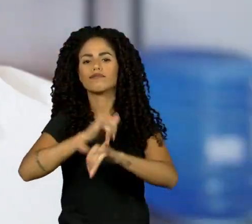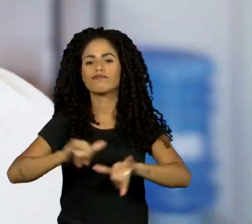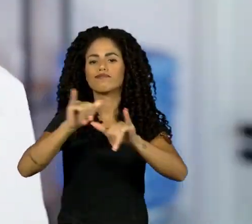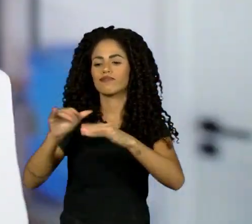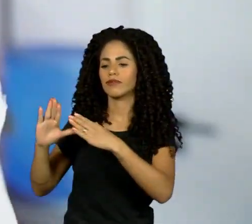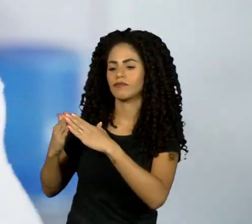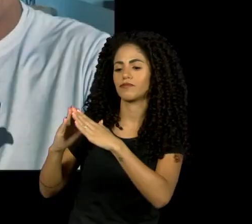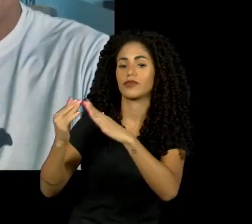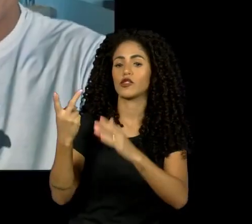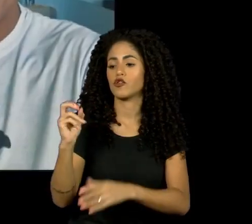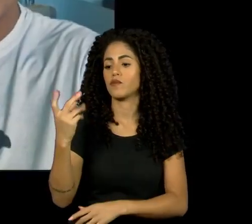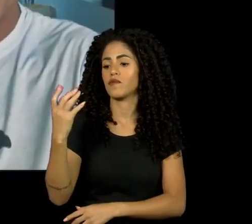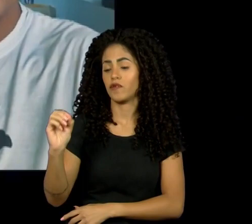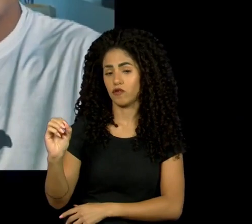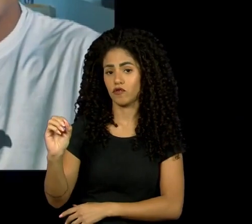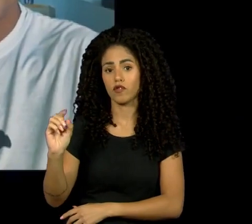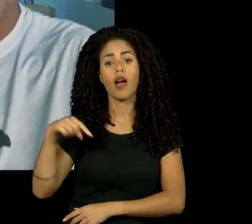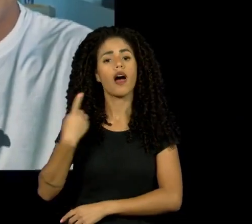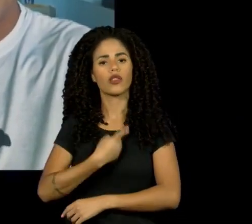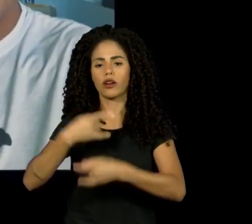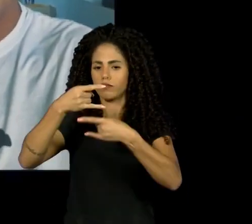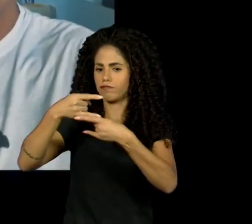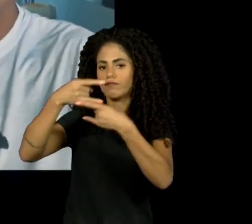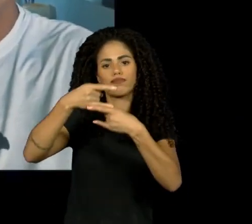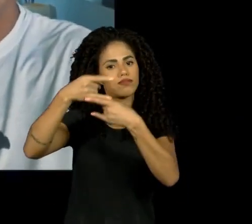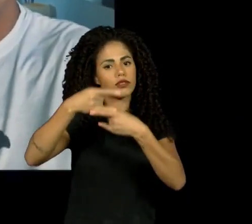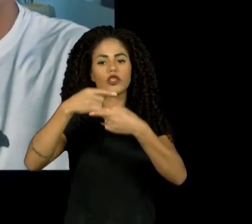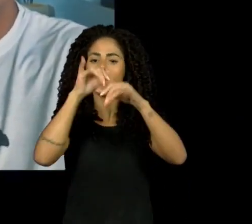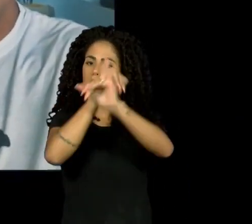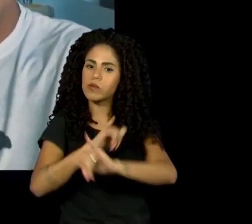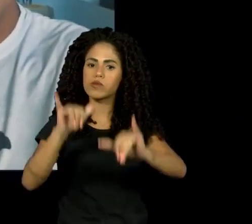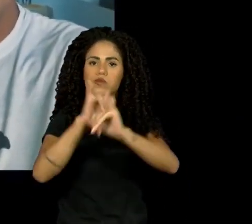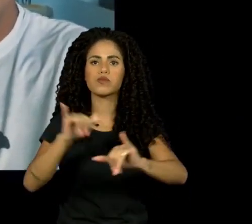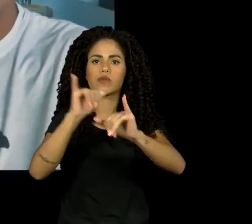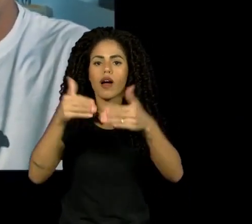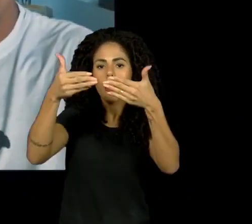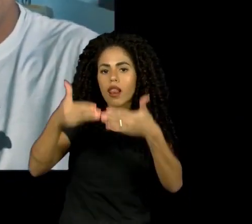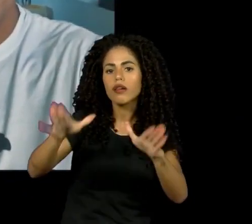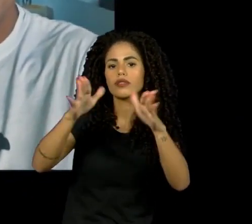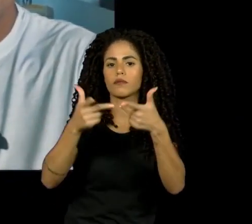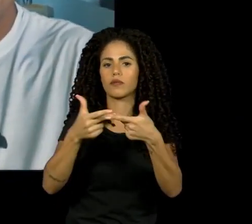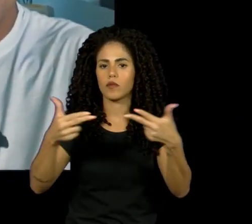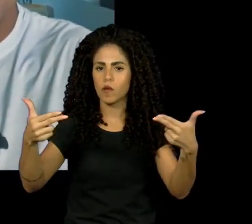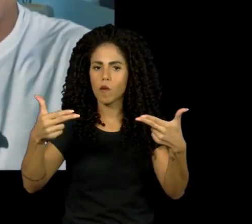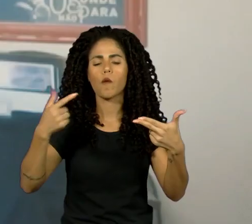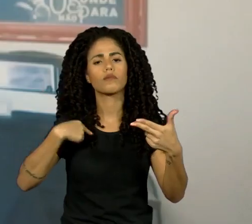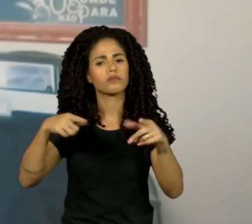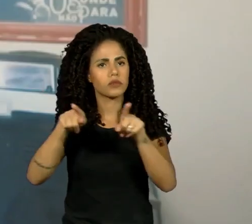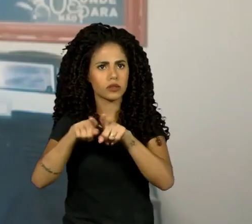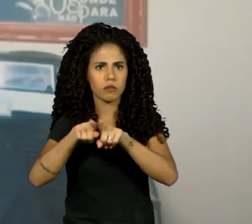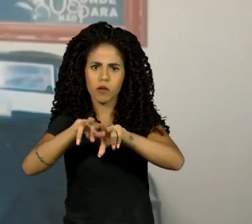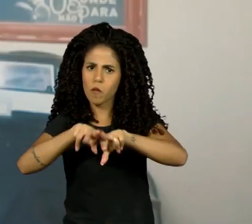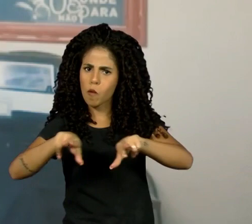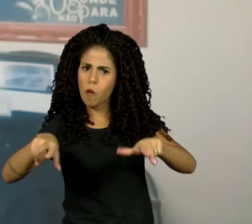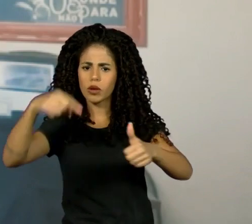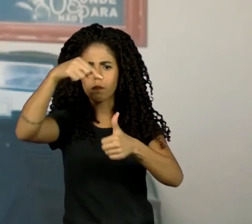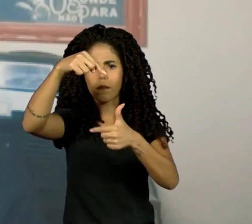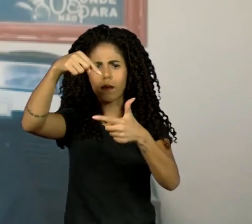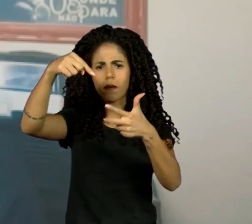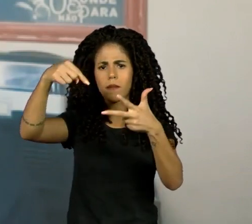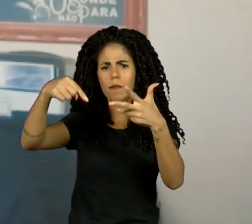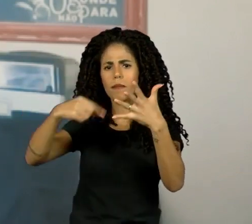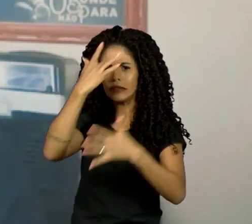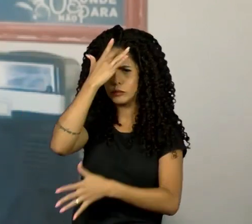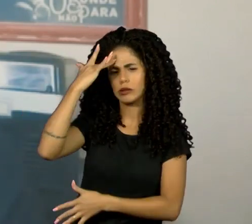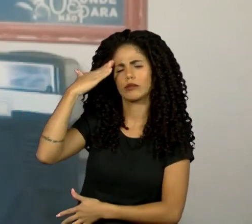em 2020. A gente faz uma live de lançamento com o Celso Ataíde, com o René Silva, MV Bill, uma galera